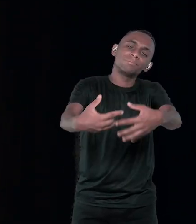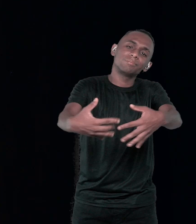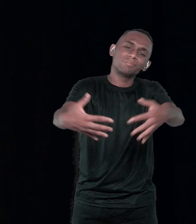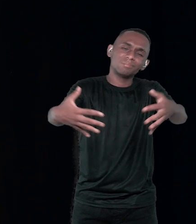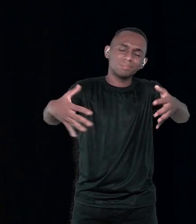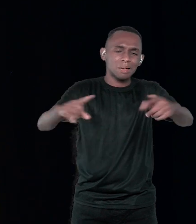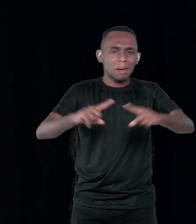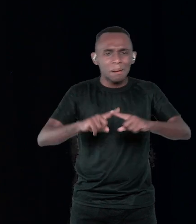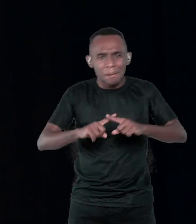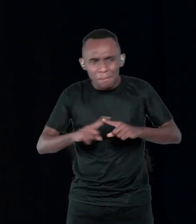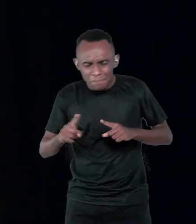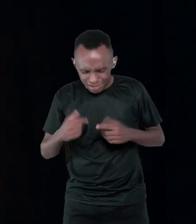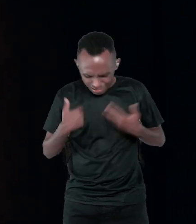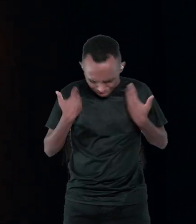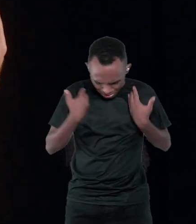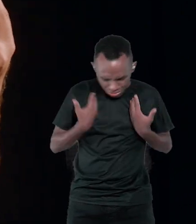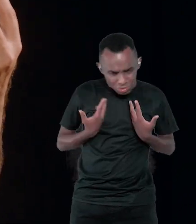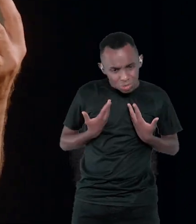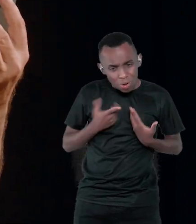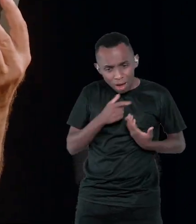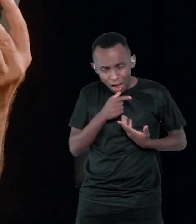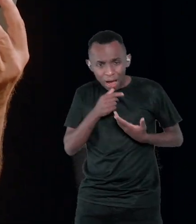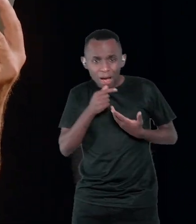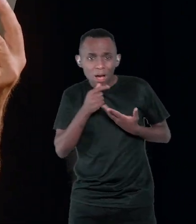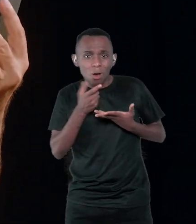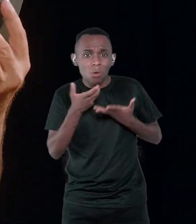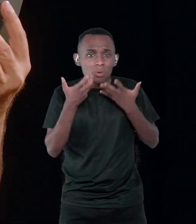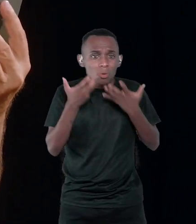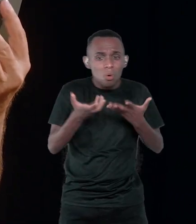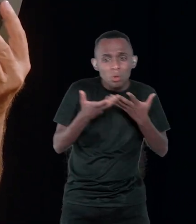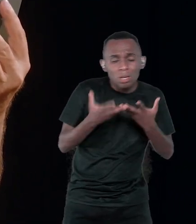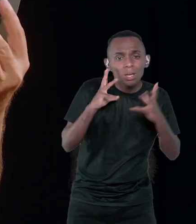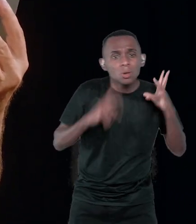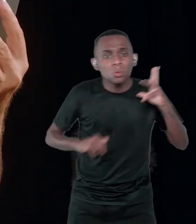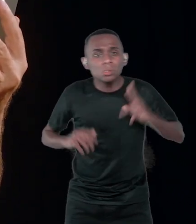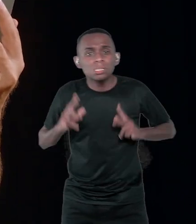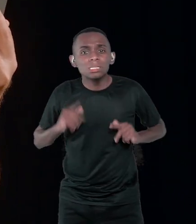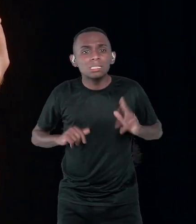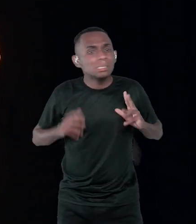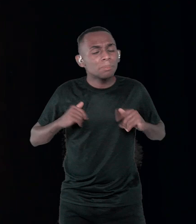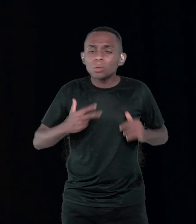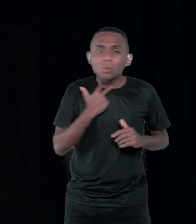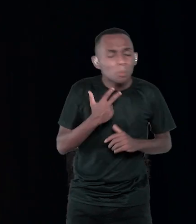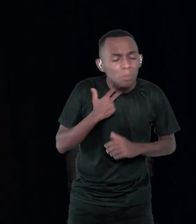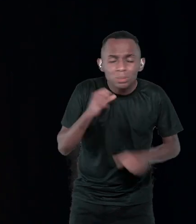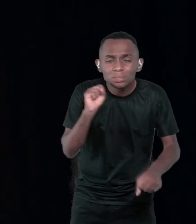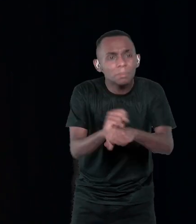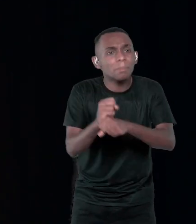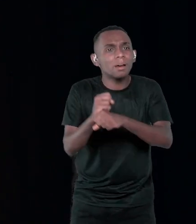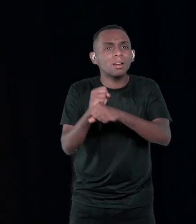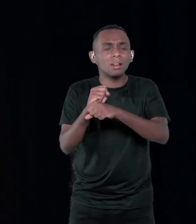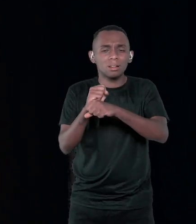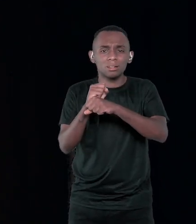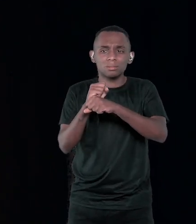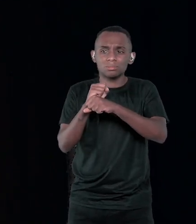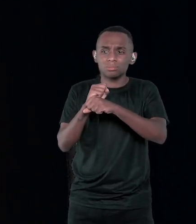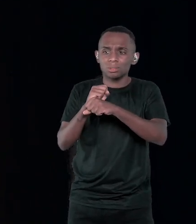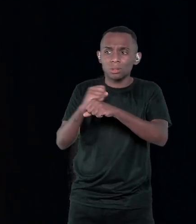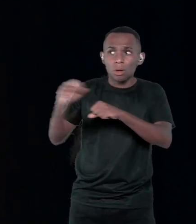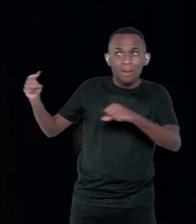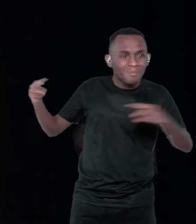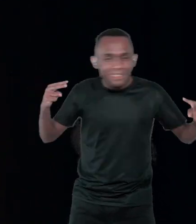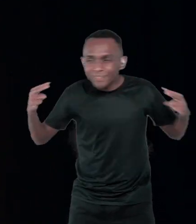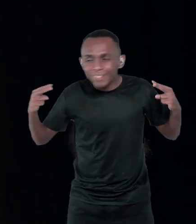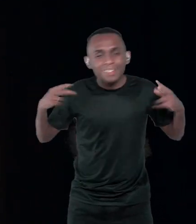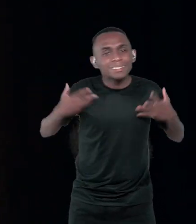sou lixão, não sou valão. Sou rio para ser mar e não posso parar. Me ouça passando, me veja